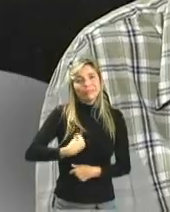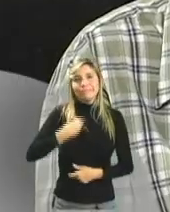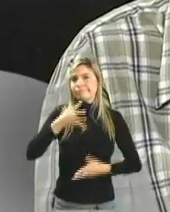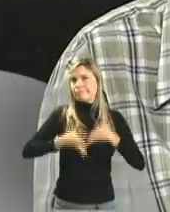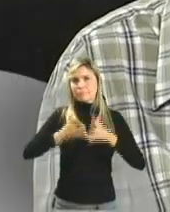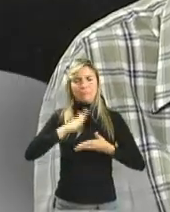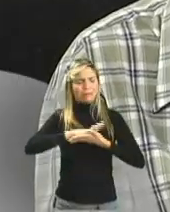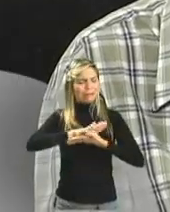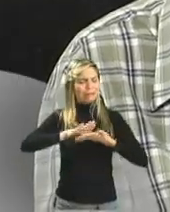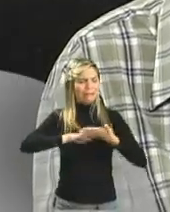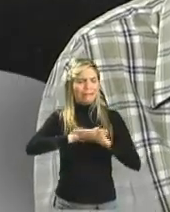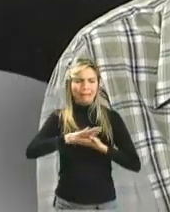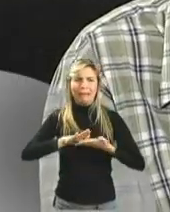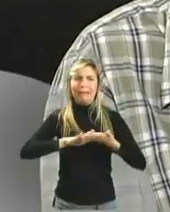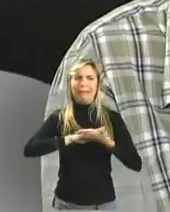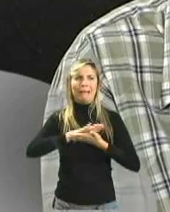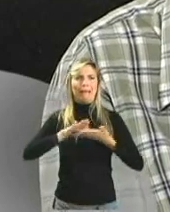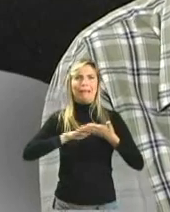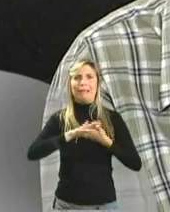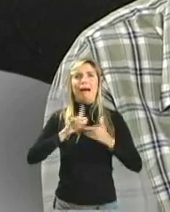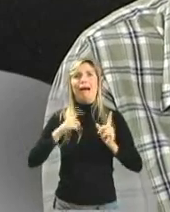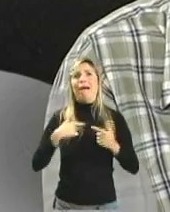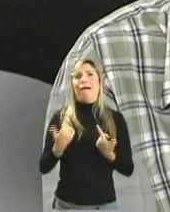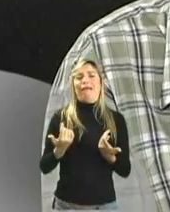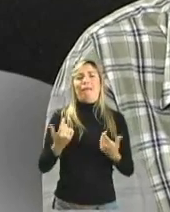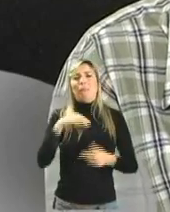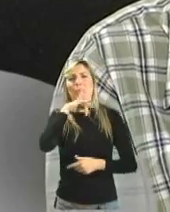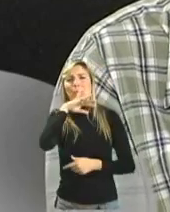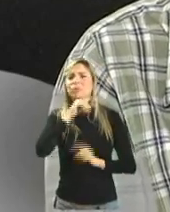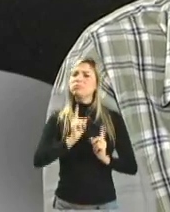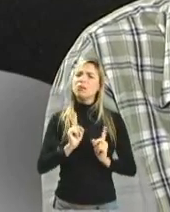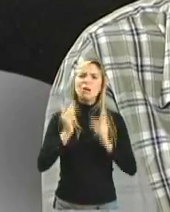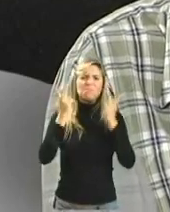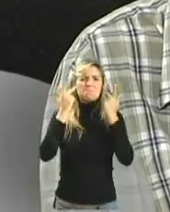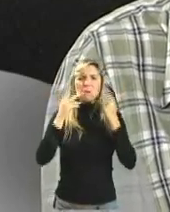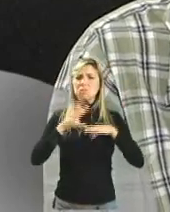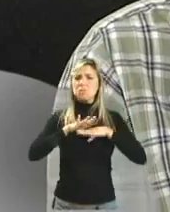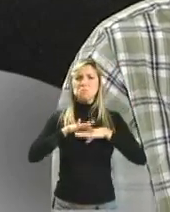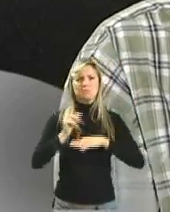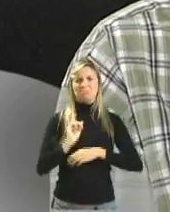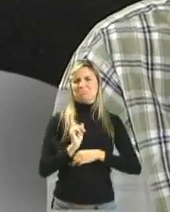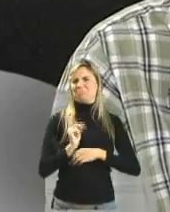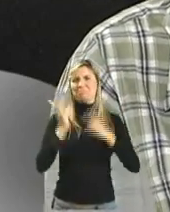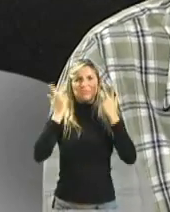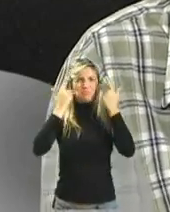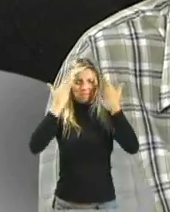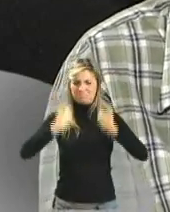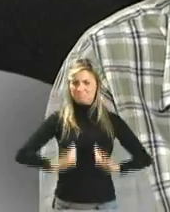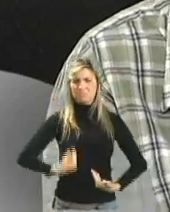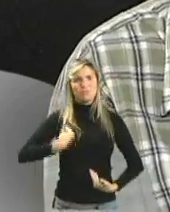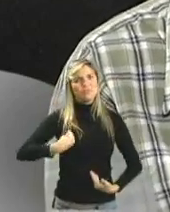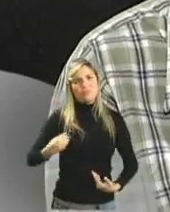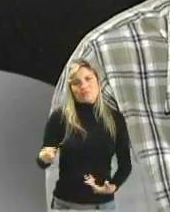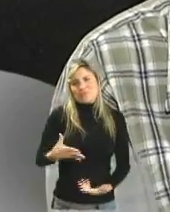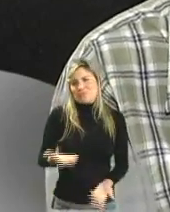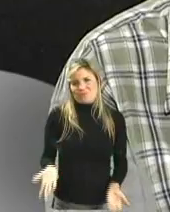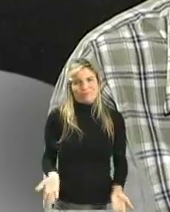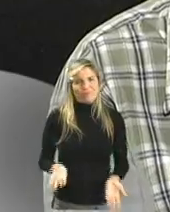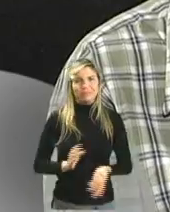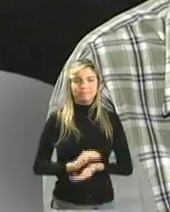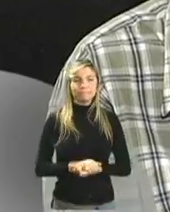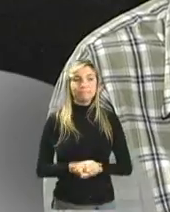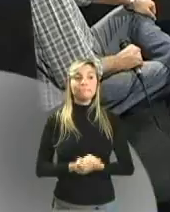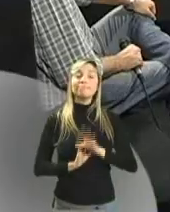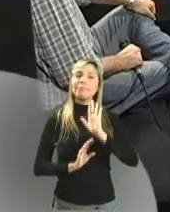ele não passa a ser um fator de doença, e sim de uma nova fase de vida